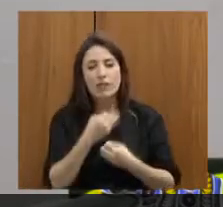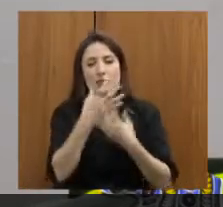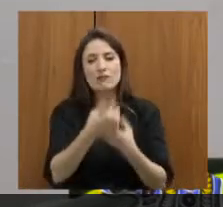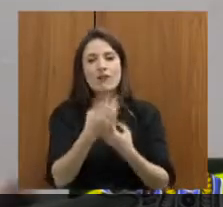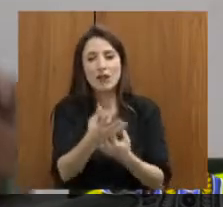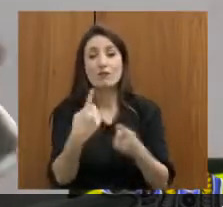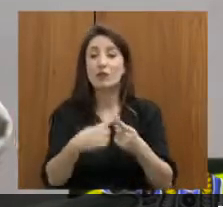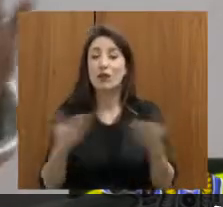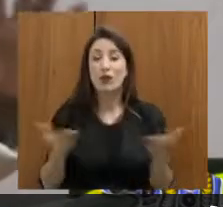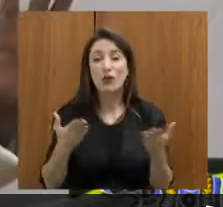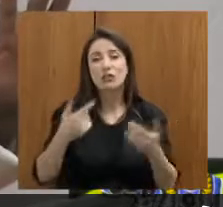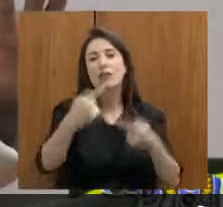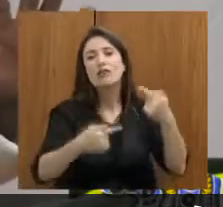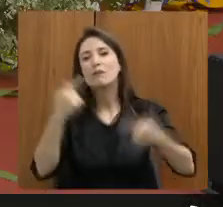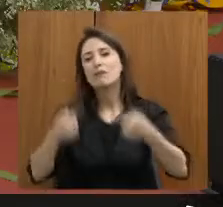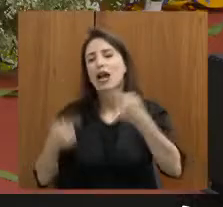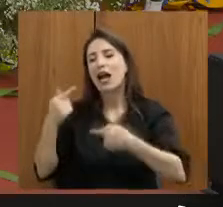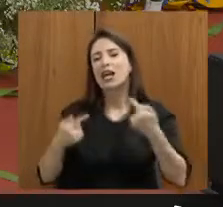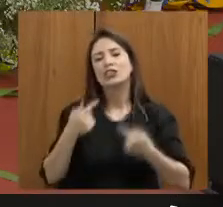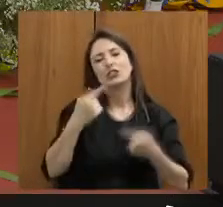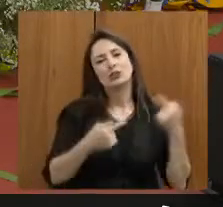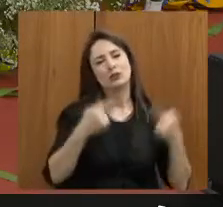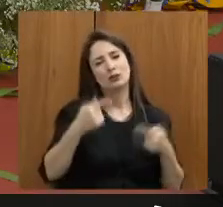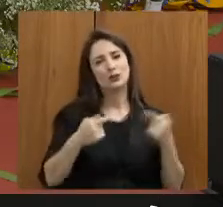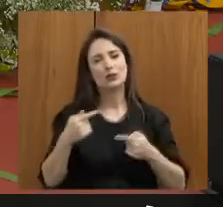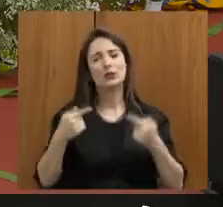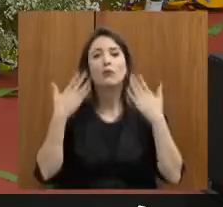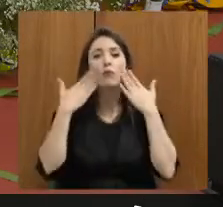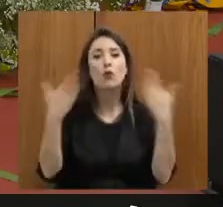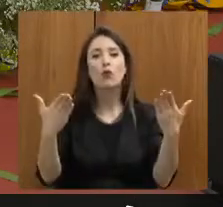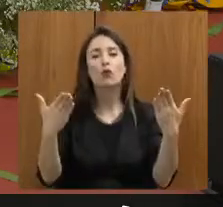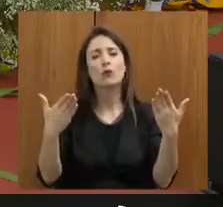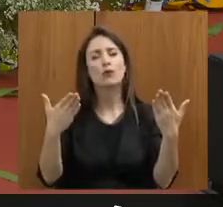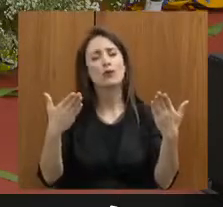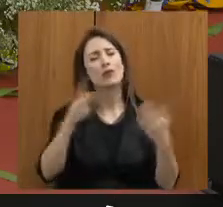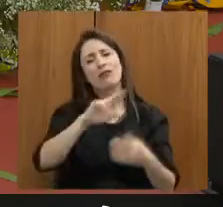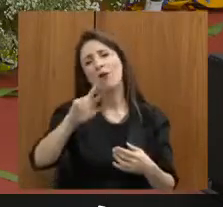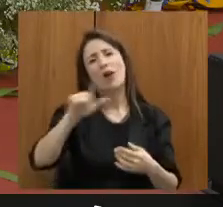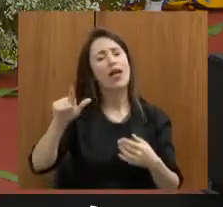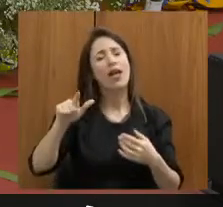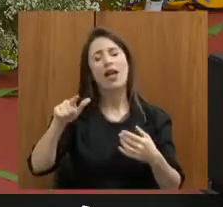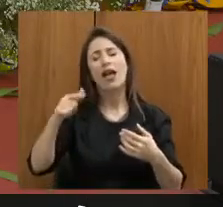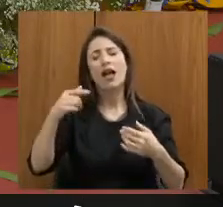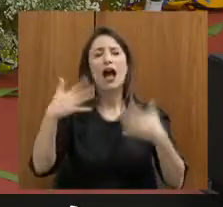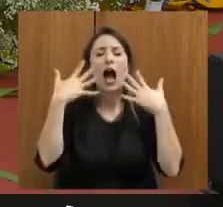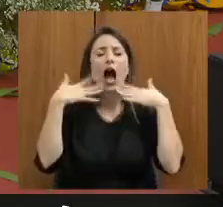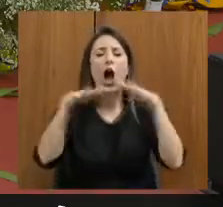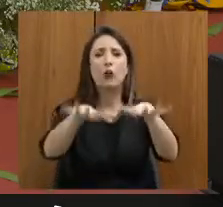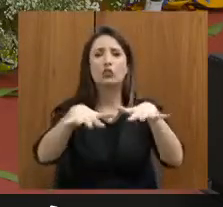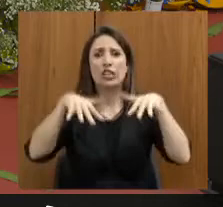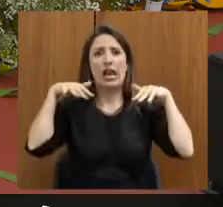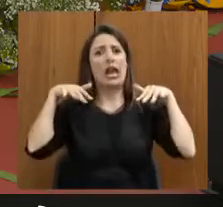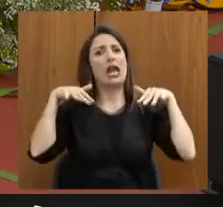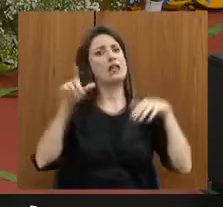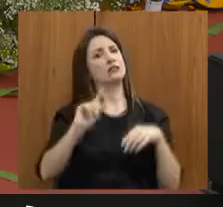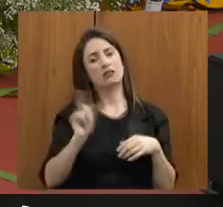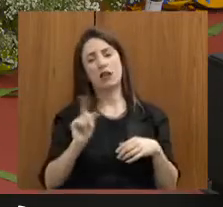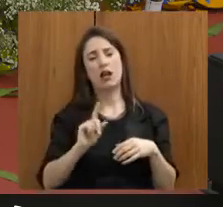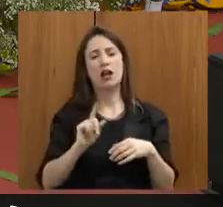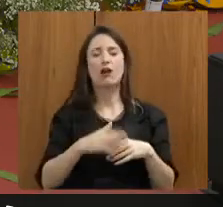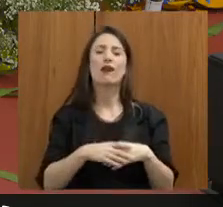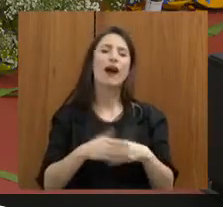não é o diencia é diferente não é a filha da amamentação é um lugar para gente elaborar a